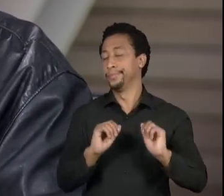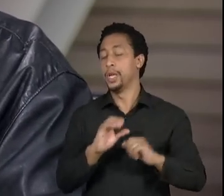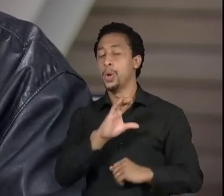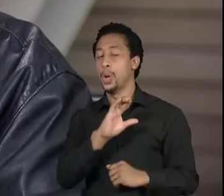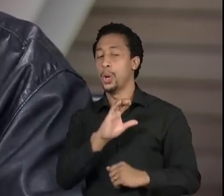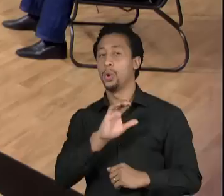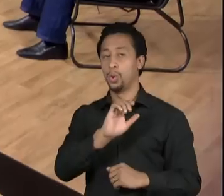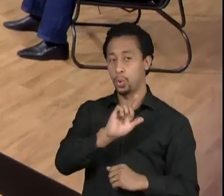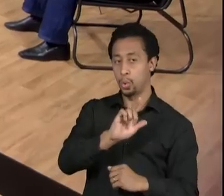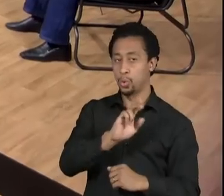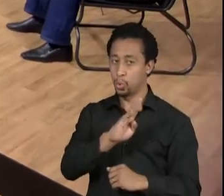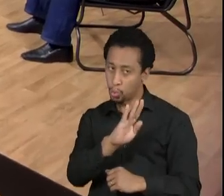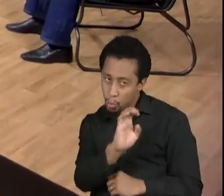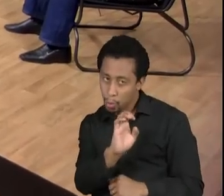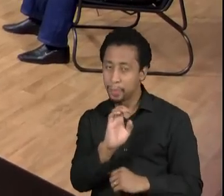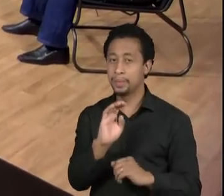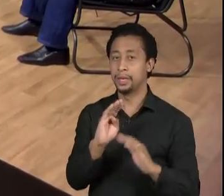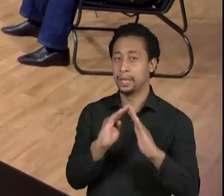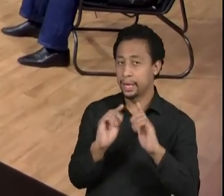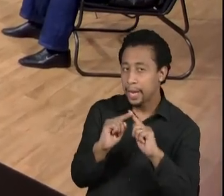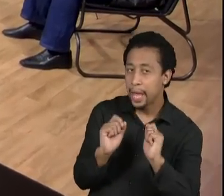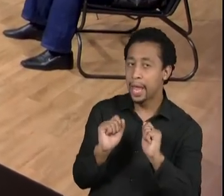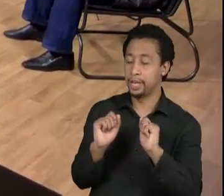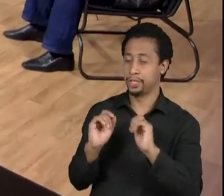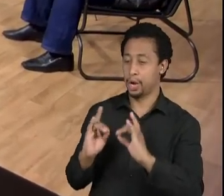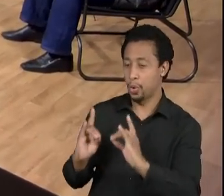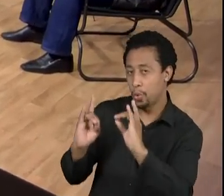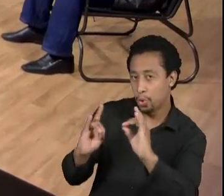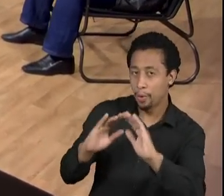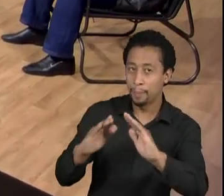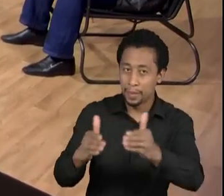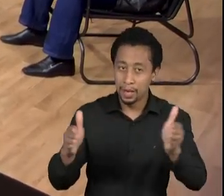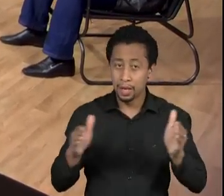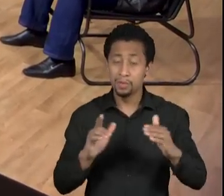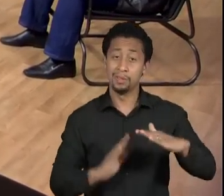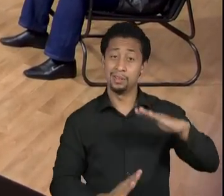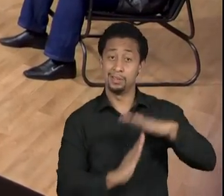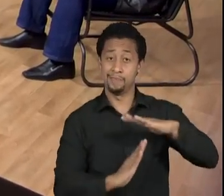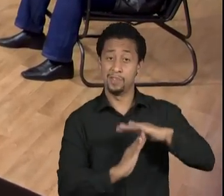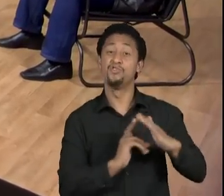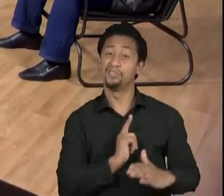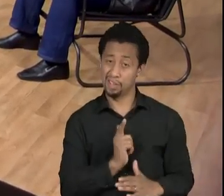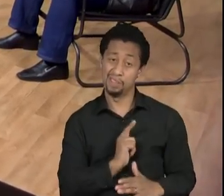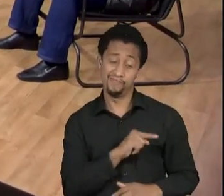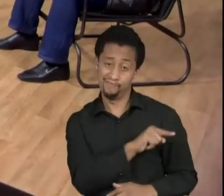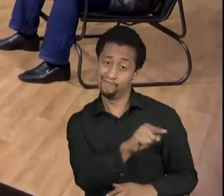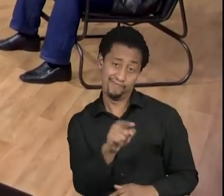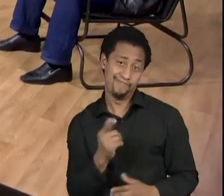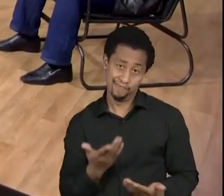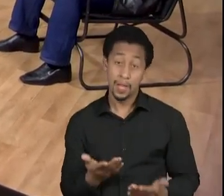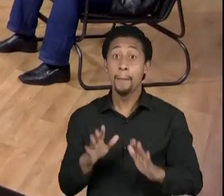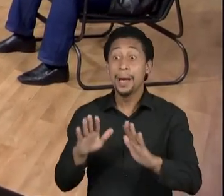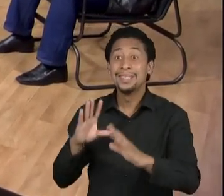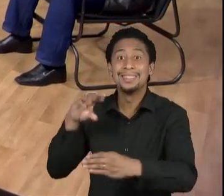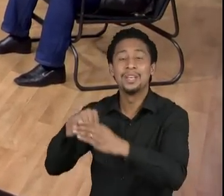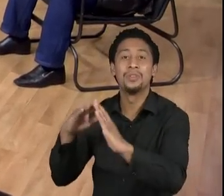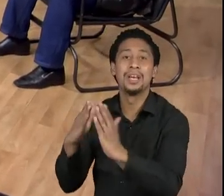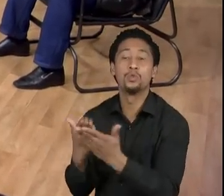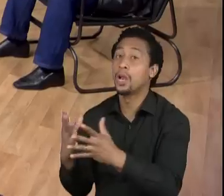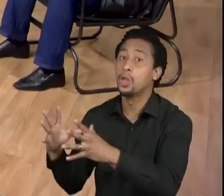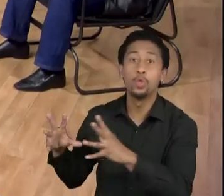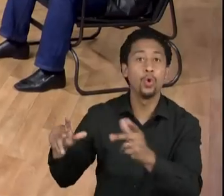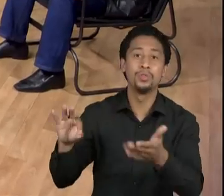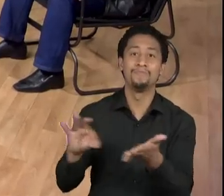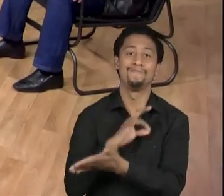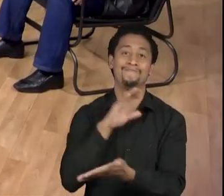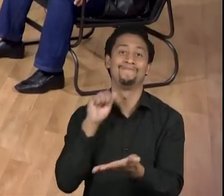das relações que é restrita, enquanto que na escola todos se matriculam e, portanto, esta diversidade que é